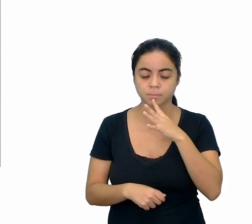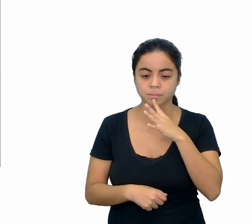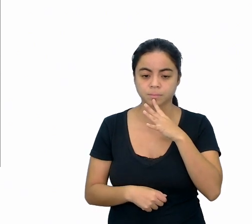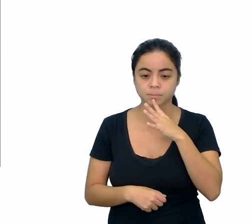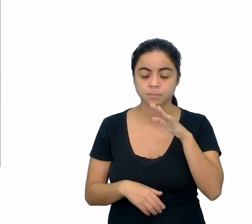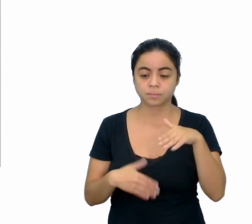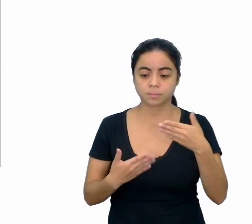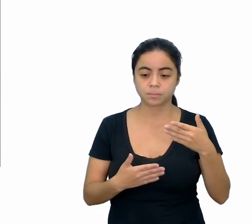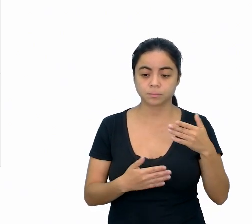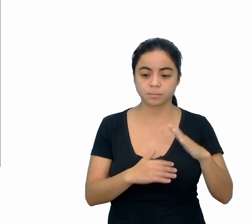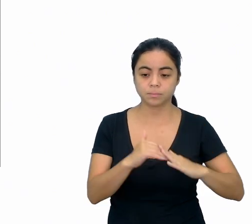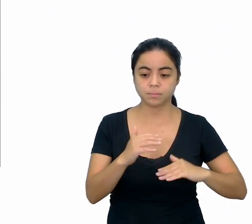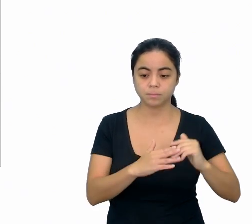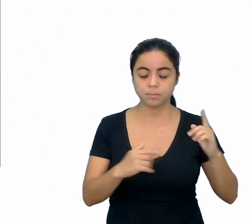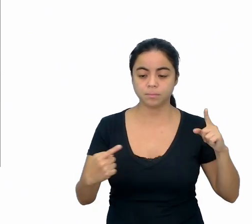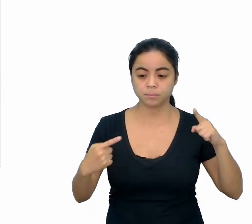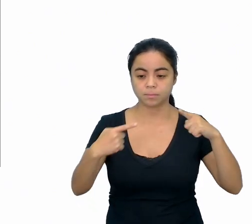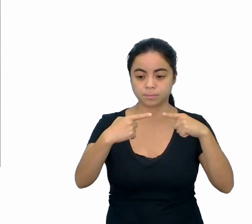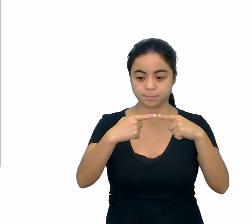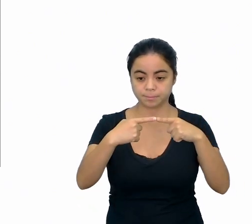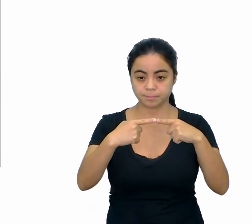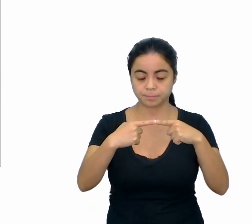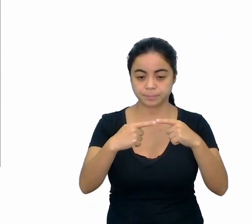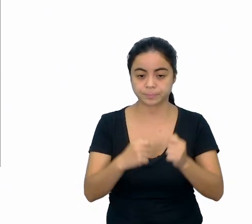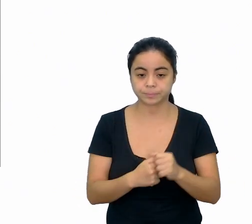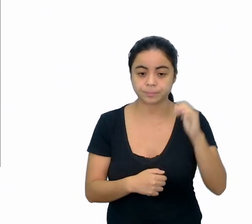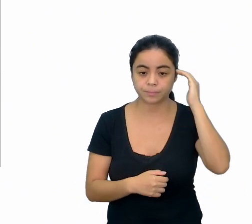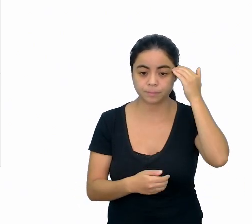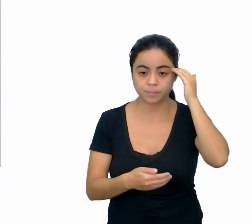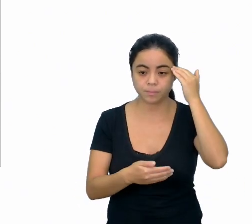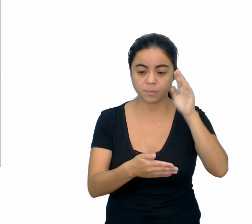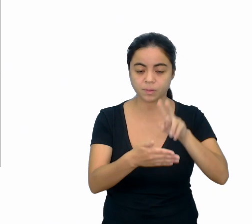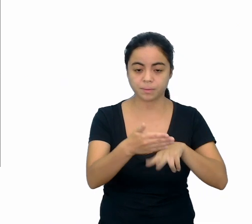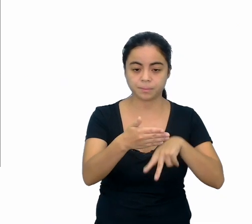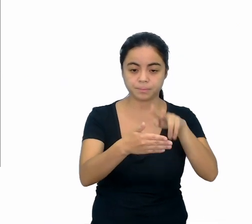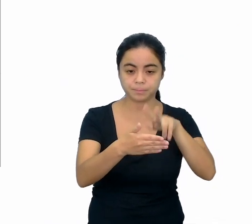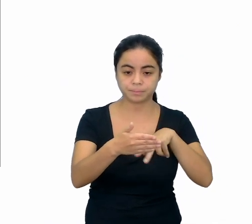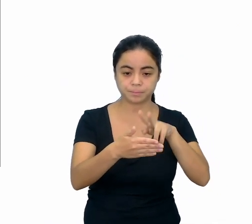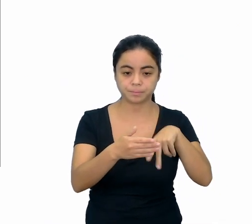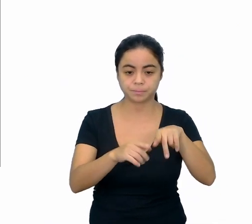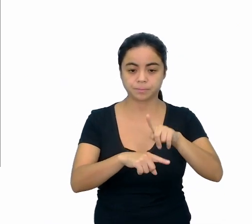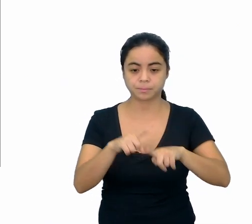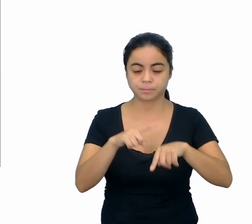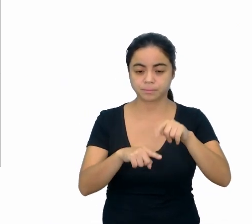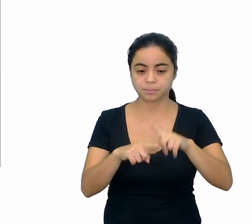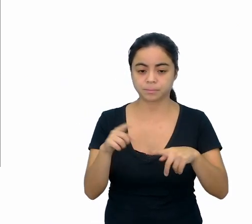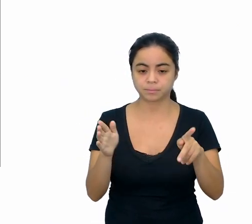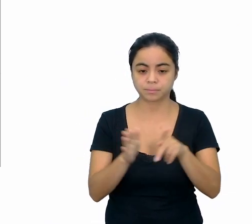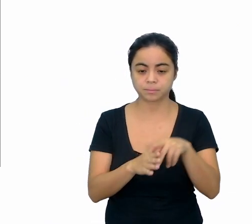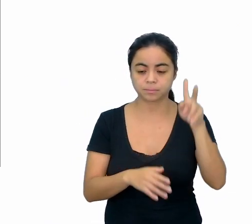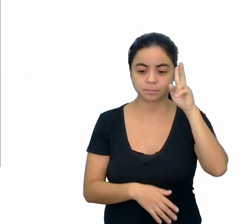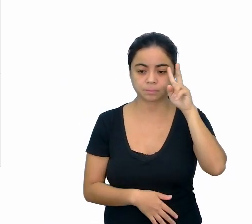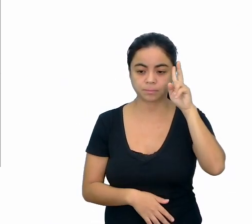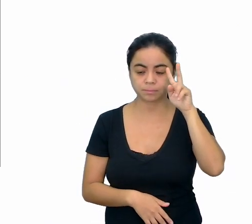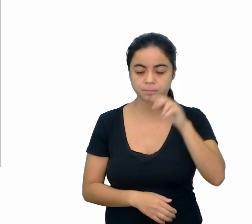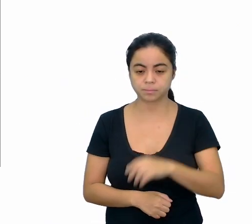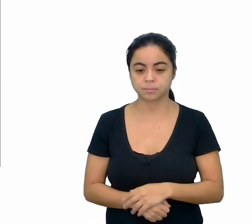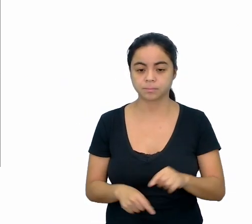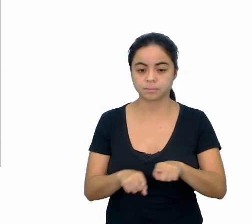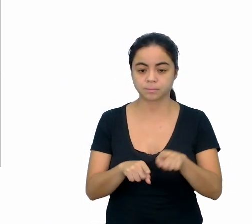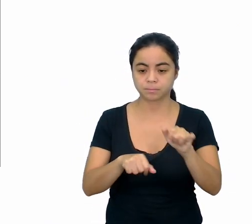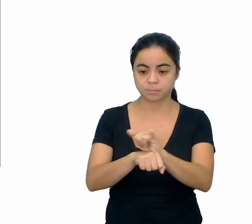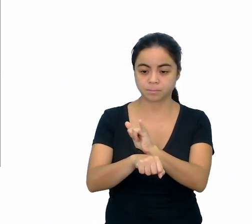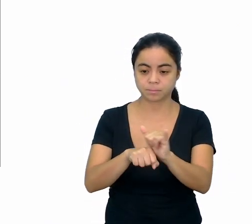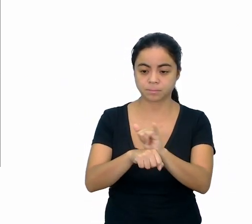as habilidades se atrelam, que é a compreensão e leitura, elementos constitutivos da narrativa e estratégia de